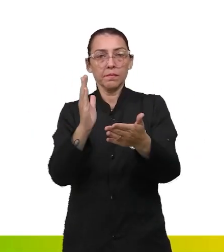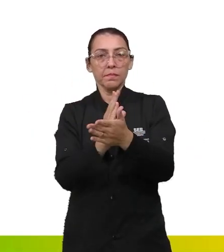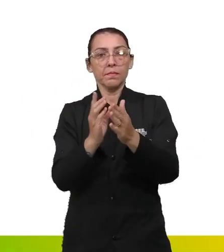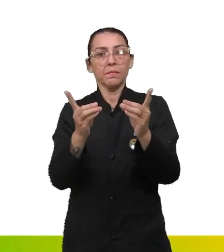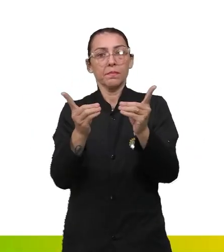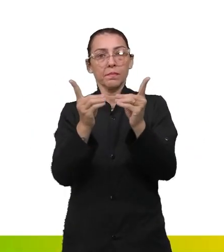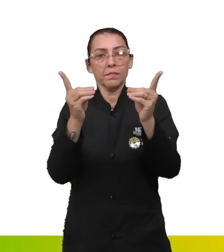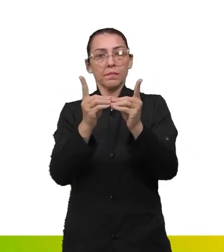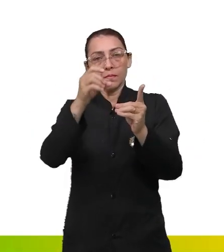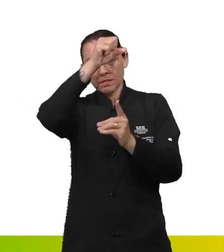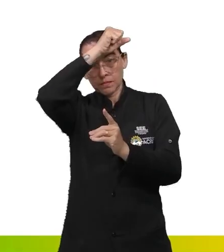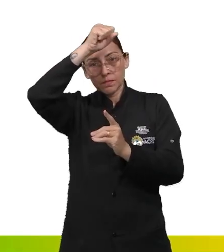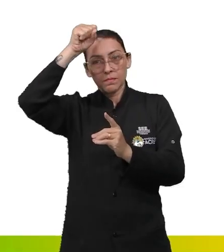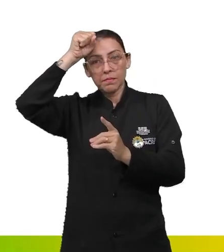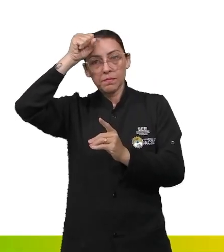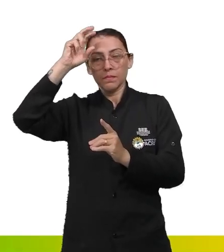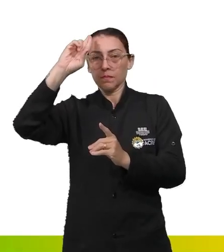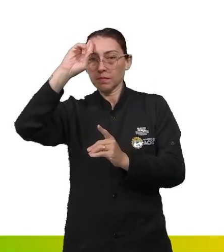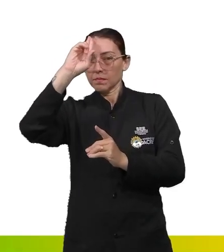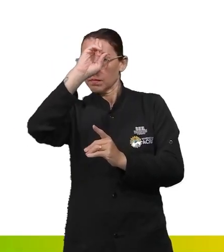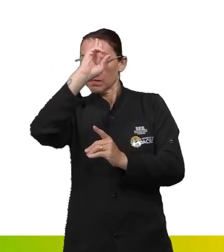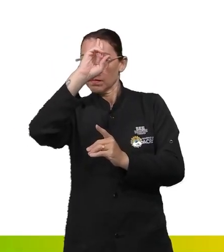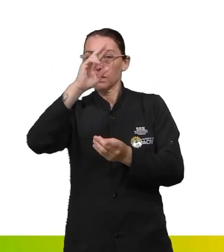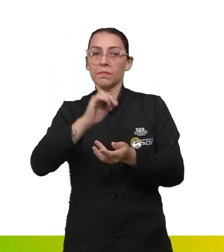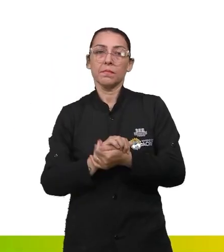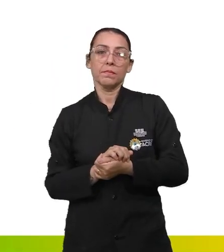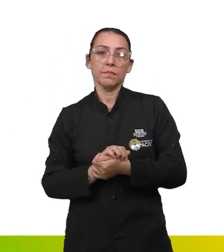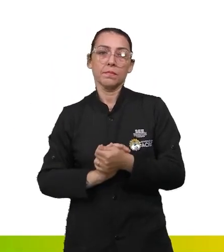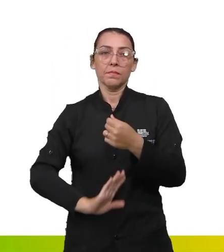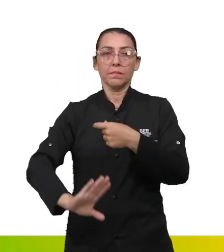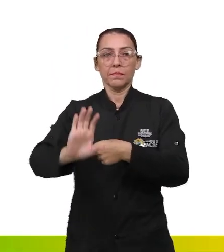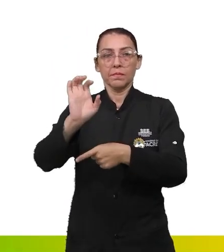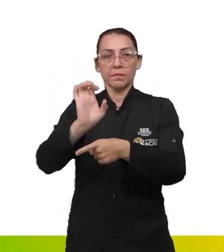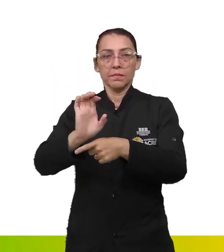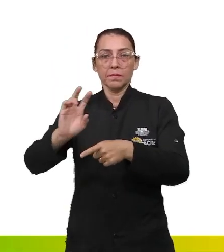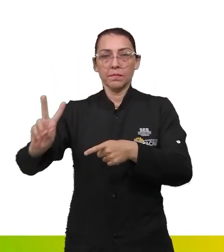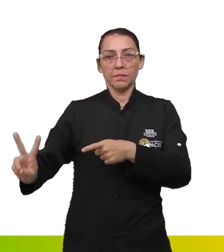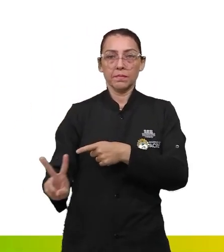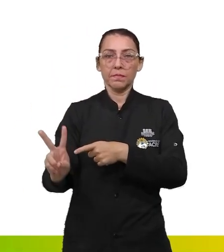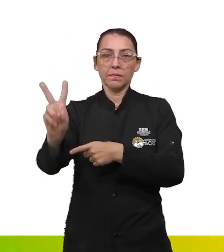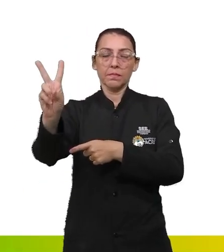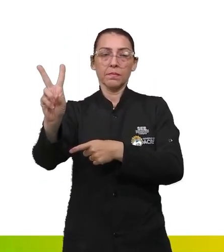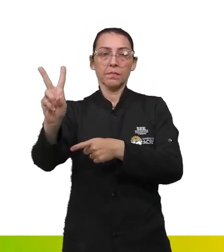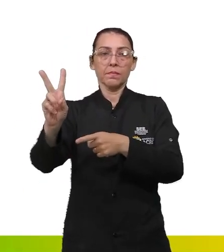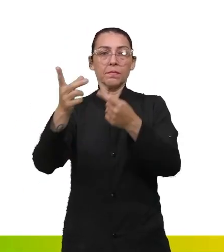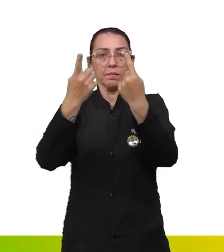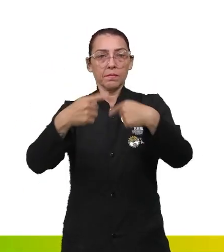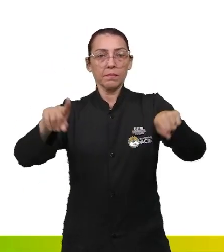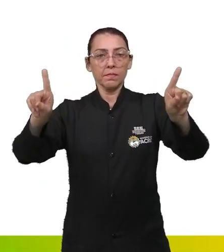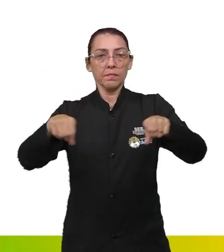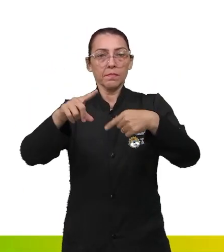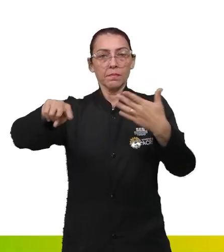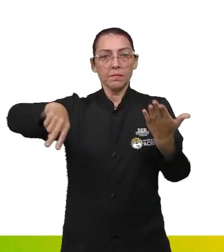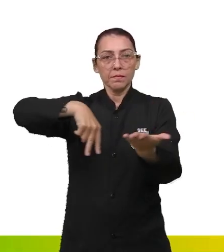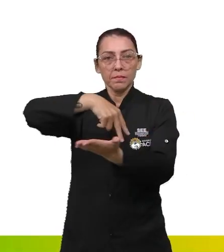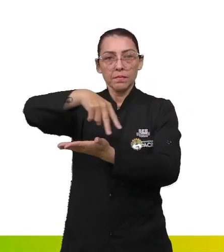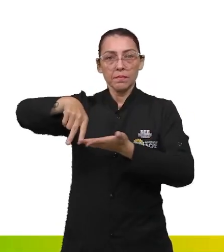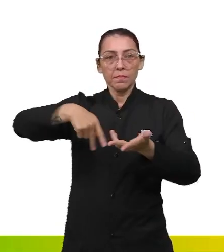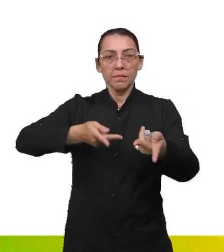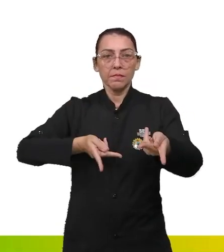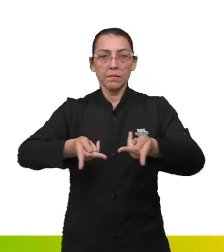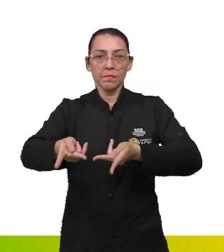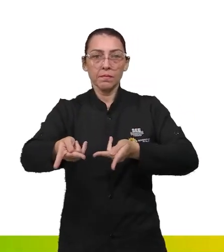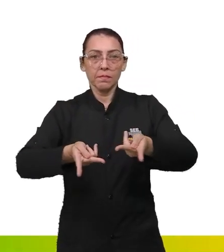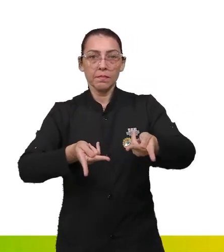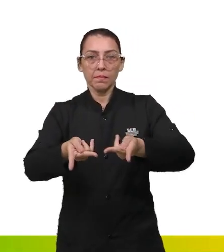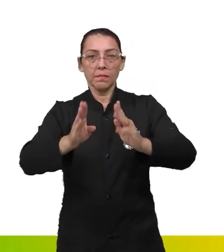livros didáticos de sociologia e história. E letra E, a valorização da música